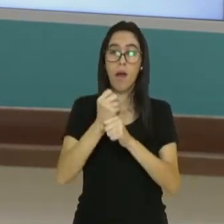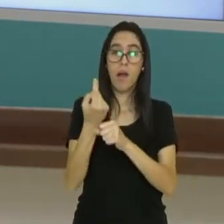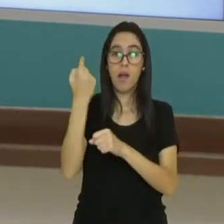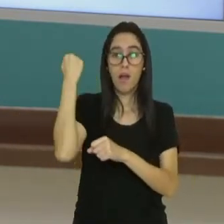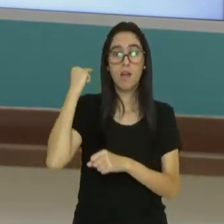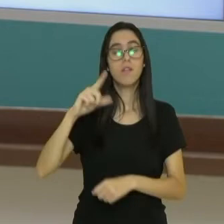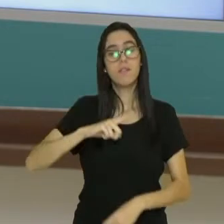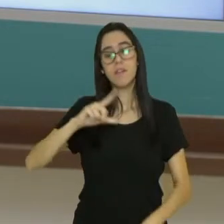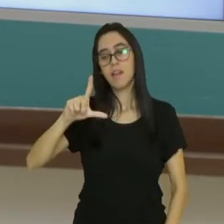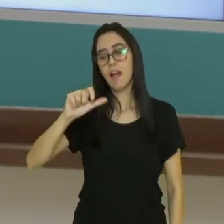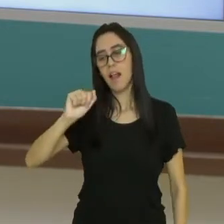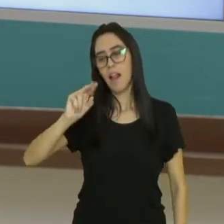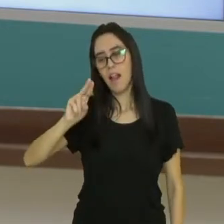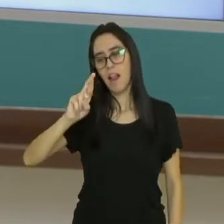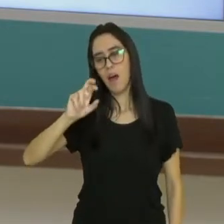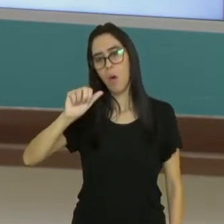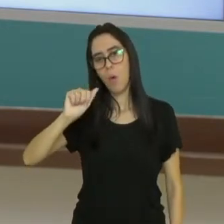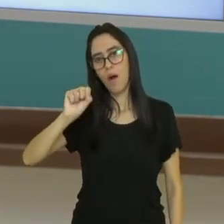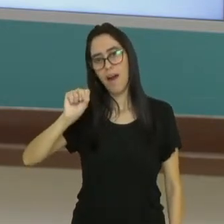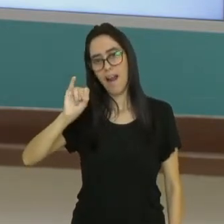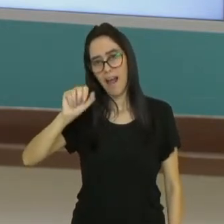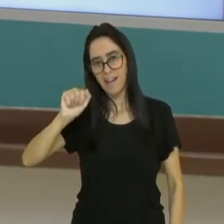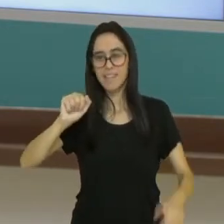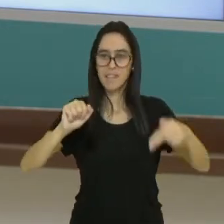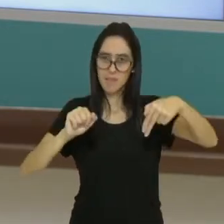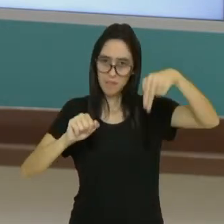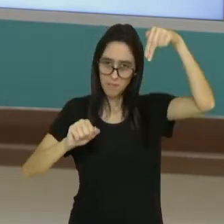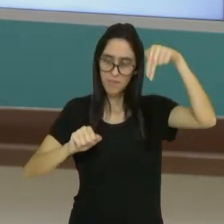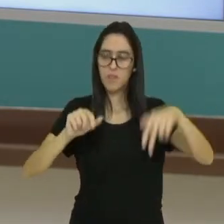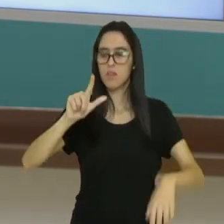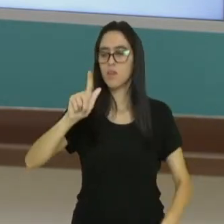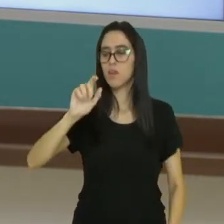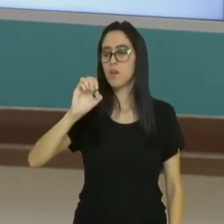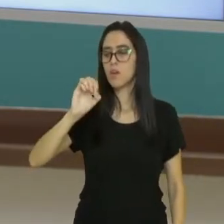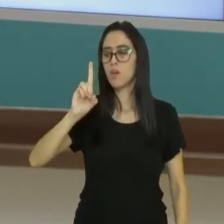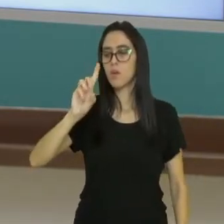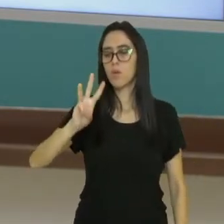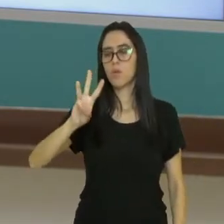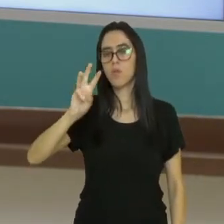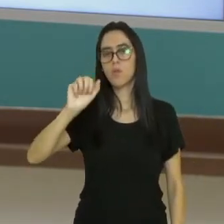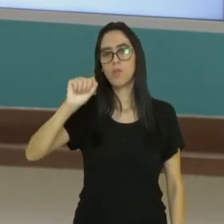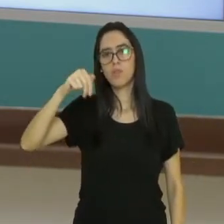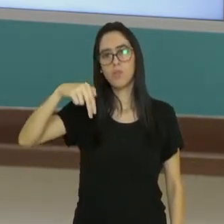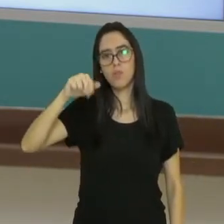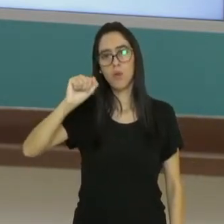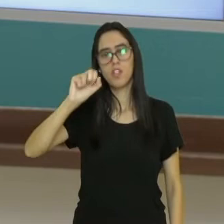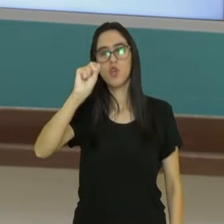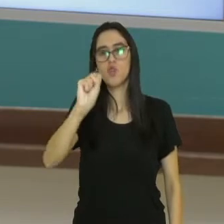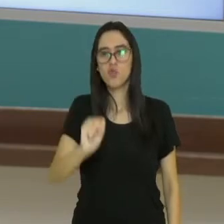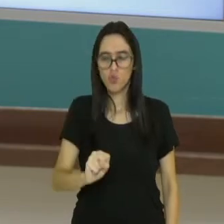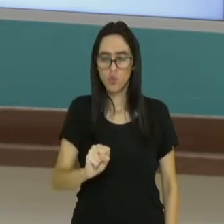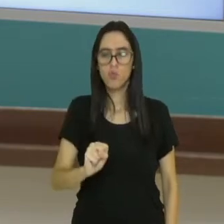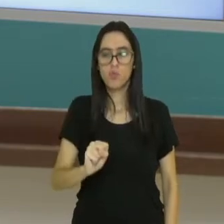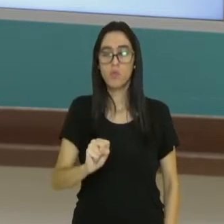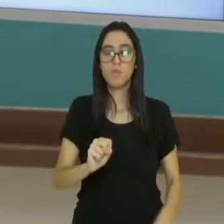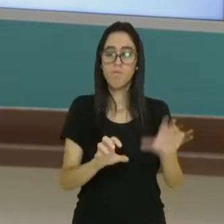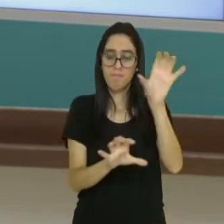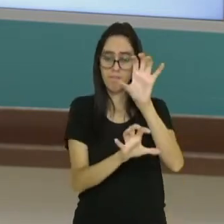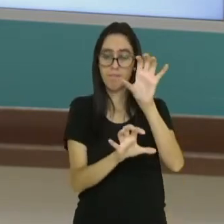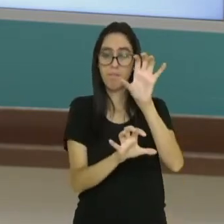Laurásia e Gondwana ali, e elas vão também começar a se fragmentar há